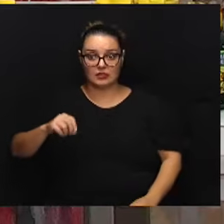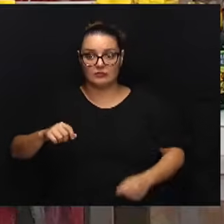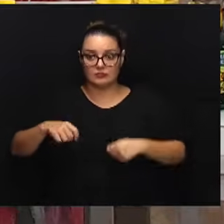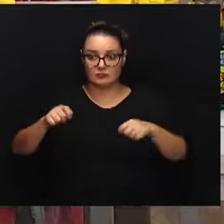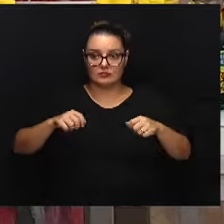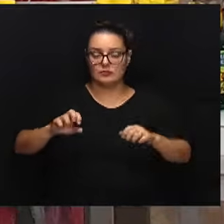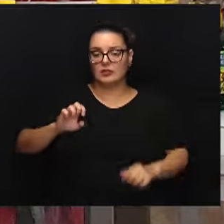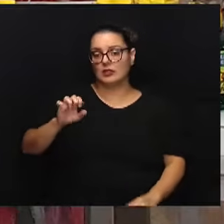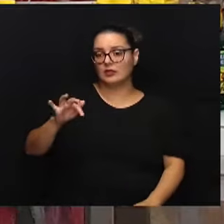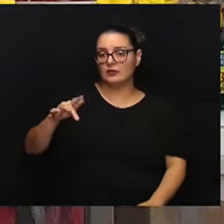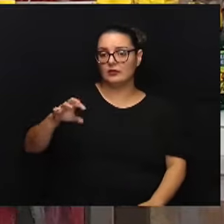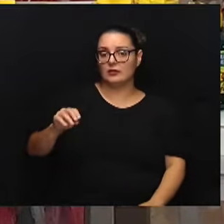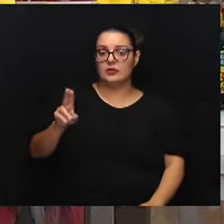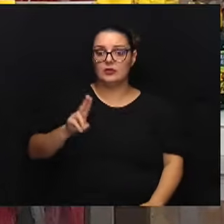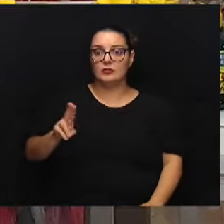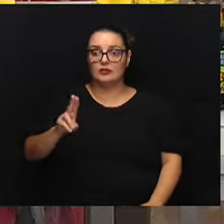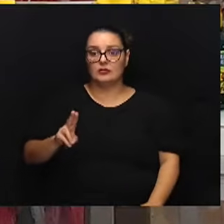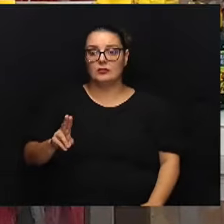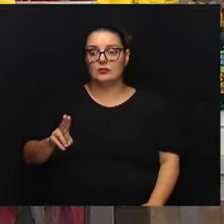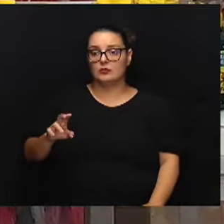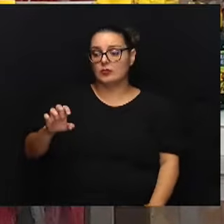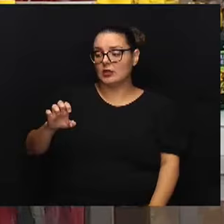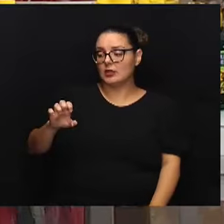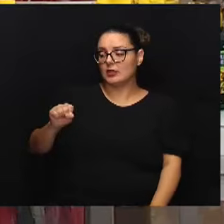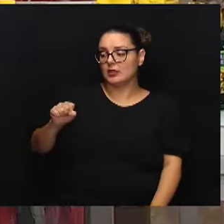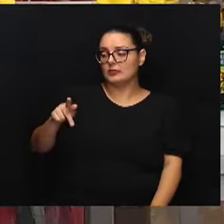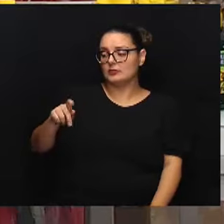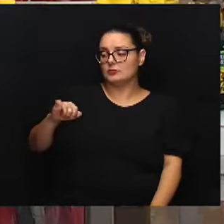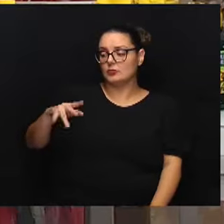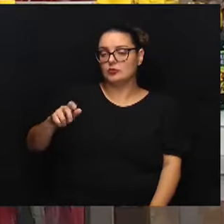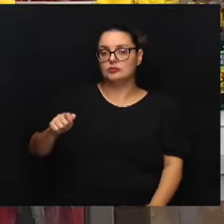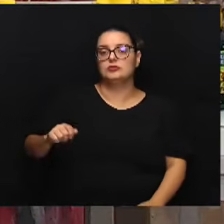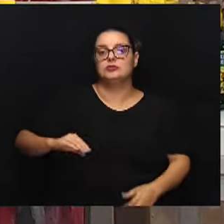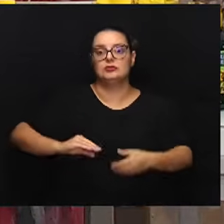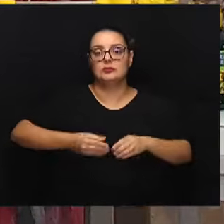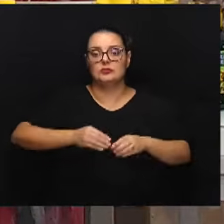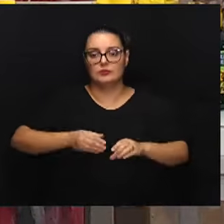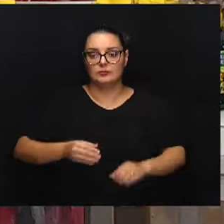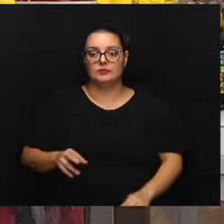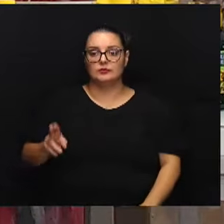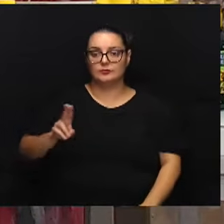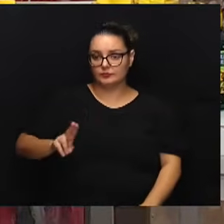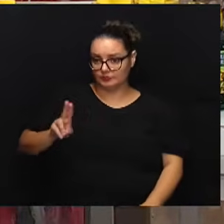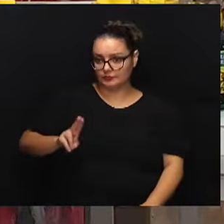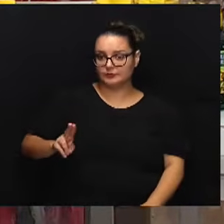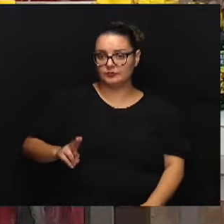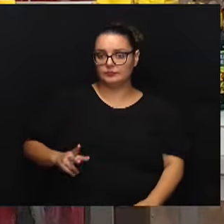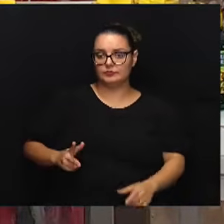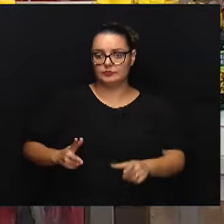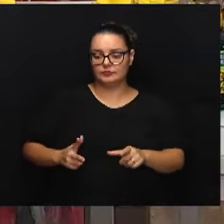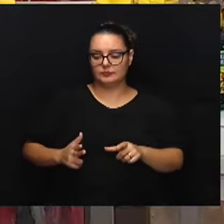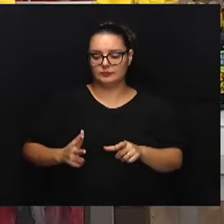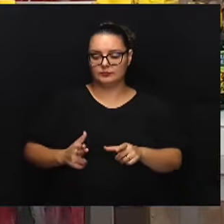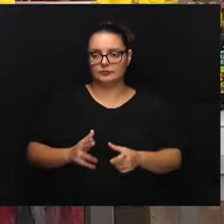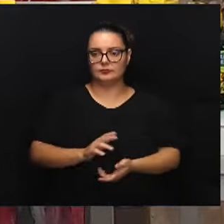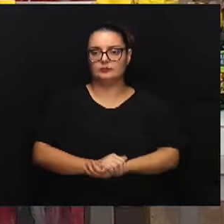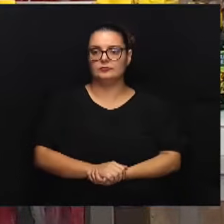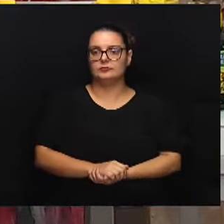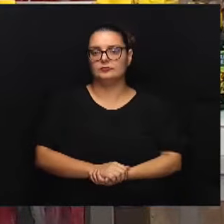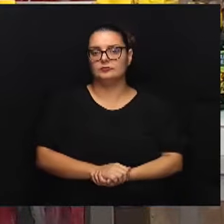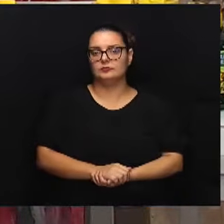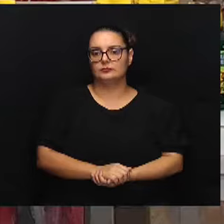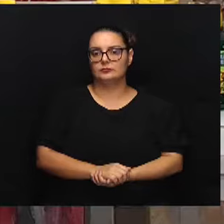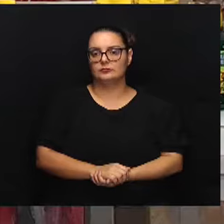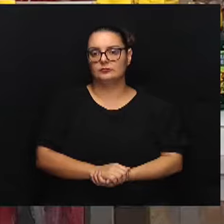gente vai usar uma esponja de lavar louça. Vocês vão pegar a tesoura e cortar